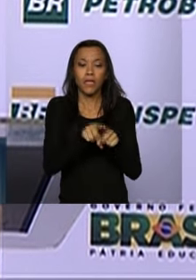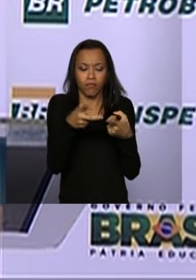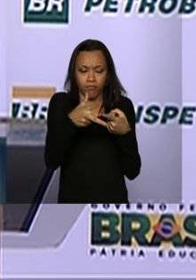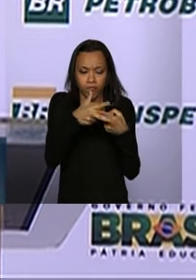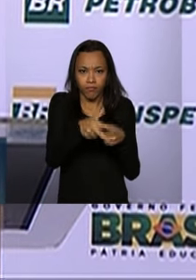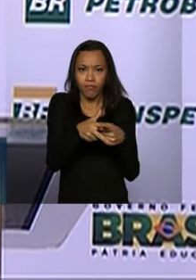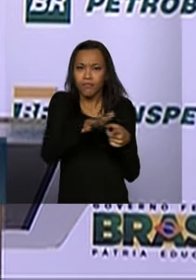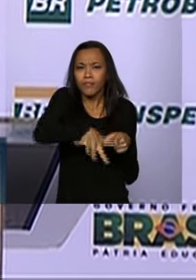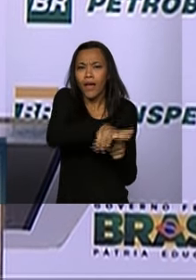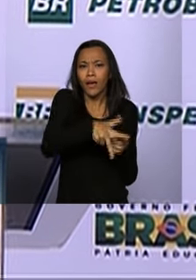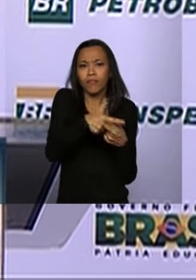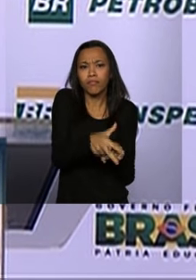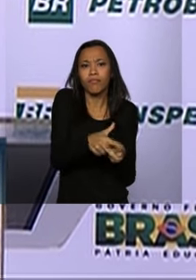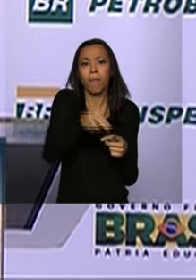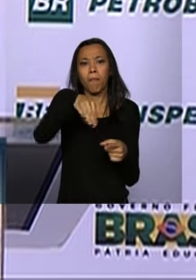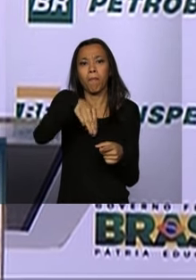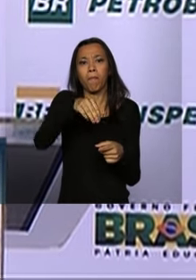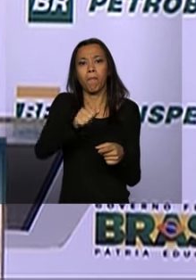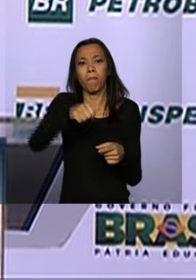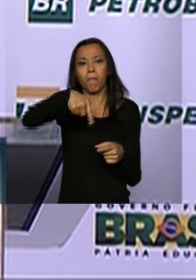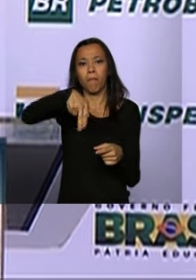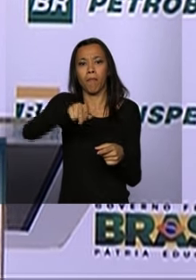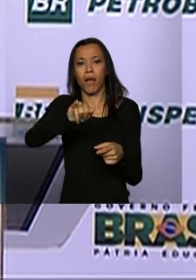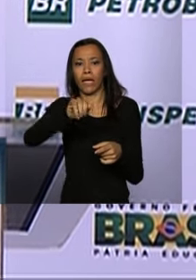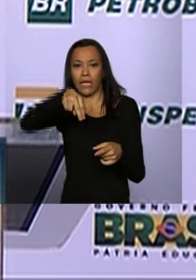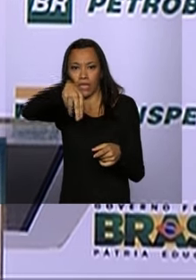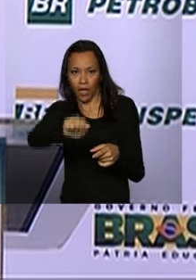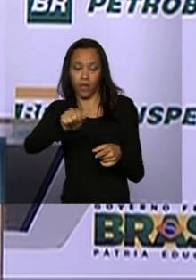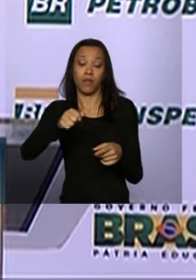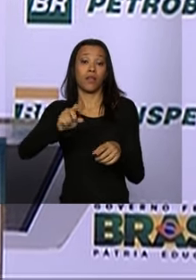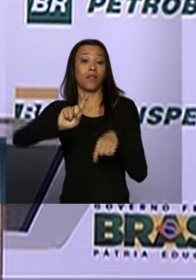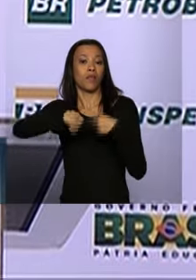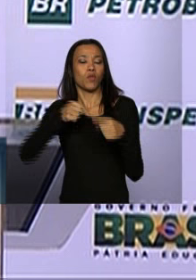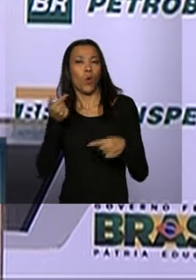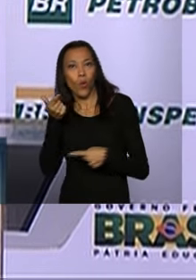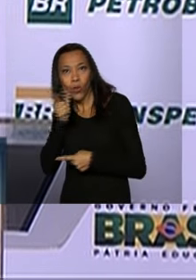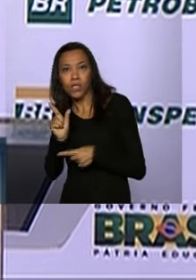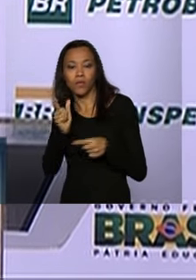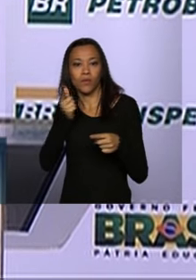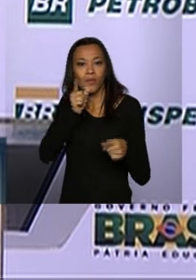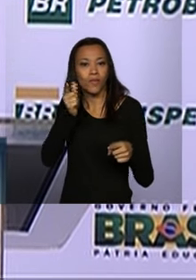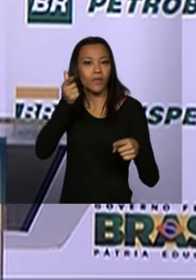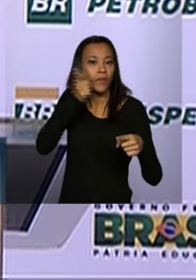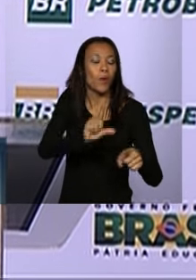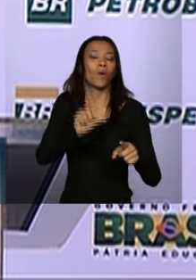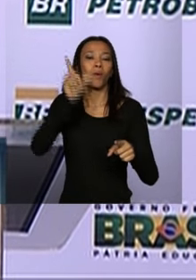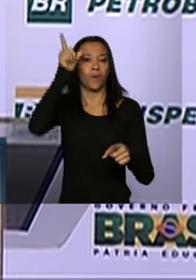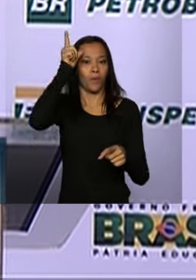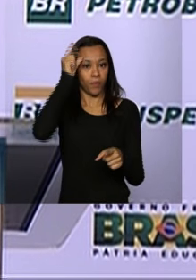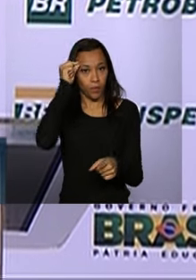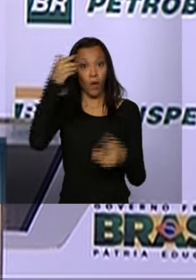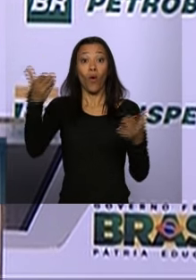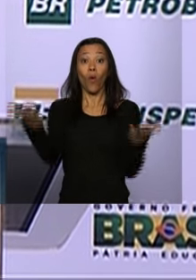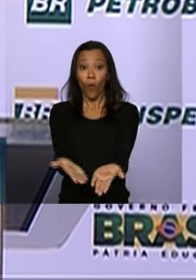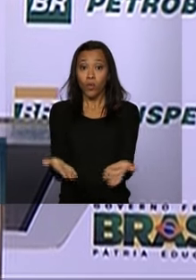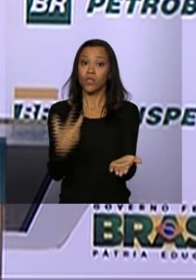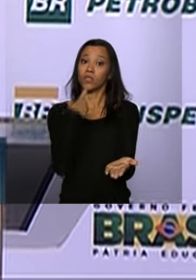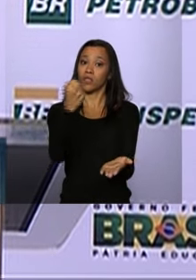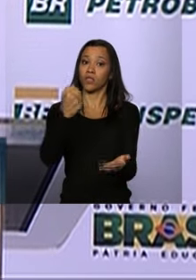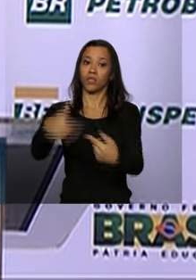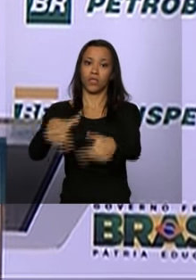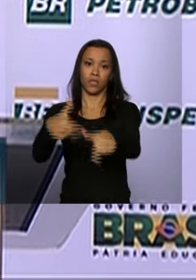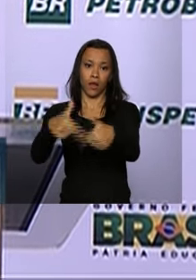plasma. Hoje, após vencer esses desafios, atuo na área de suprimentos como